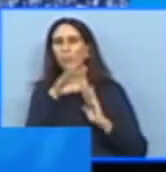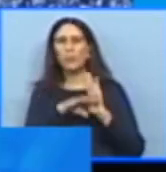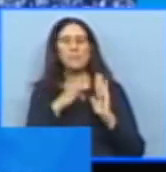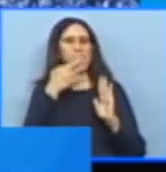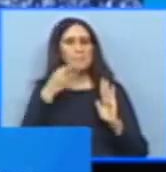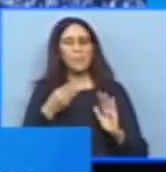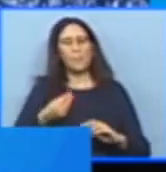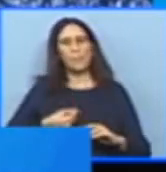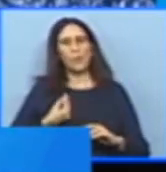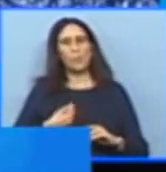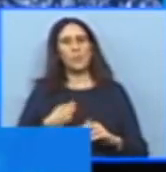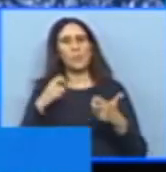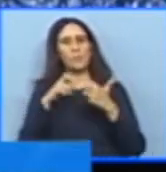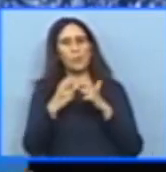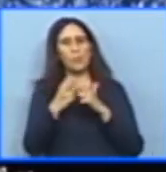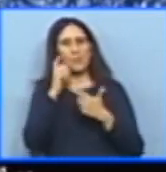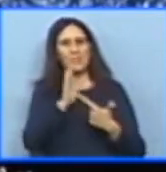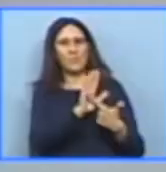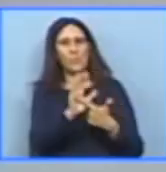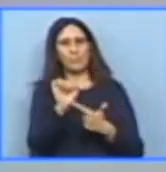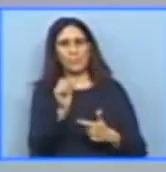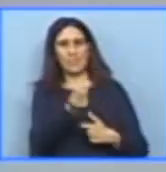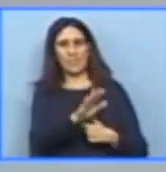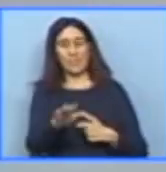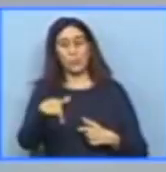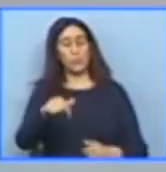os problemas das crianças